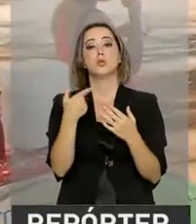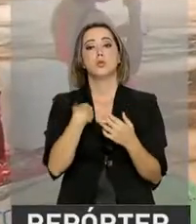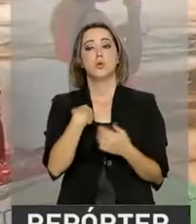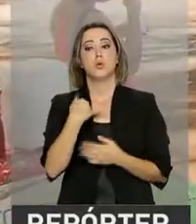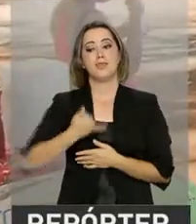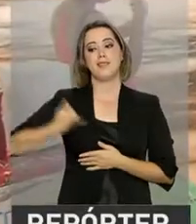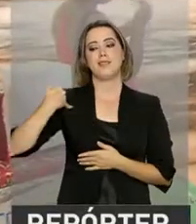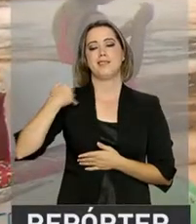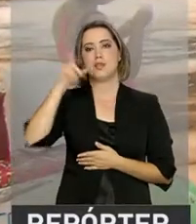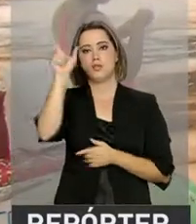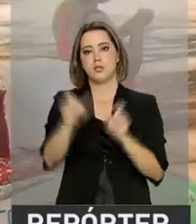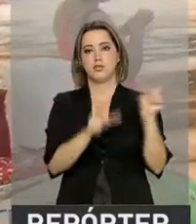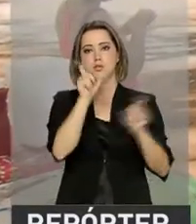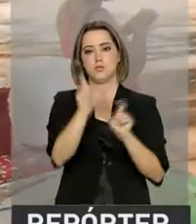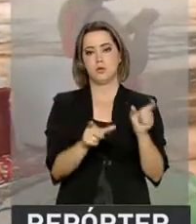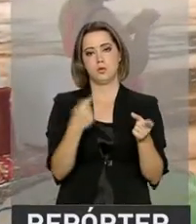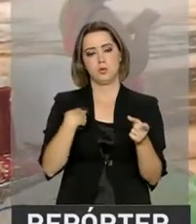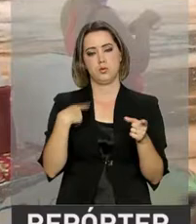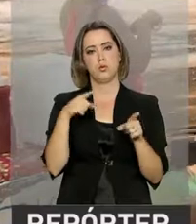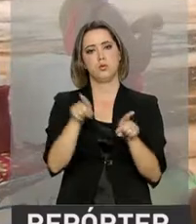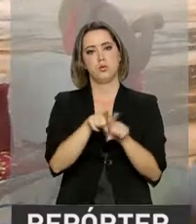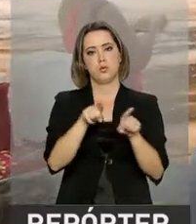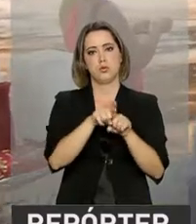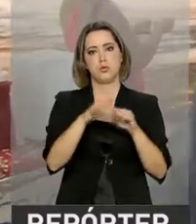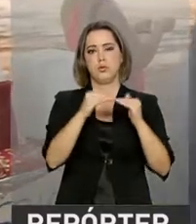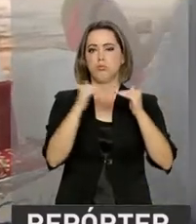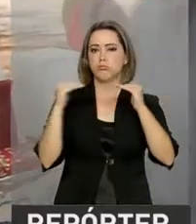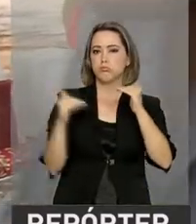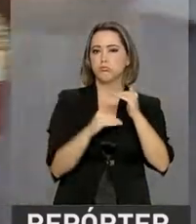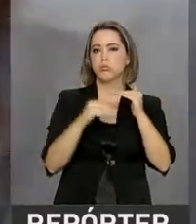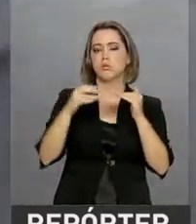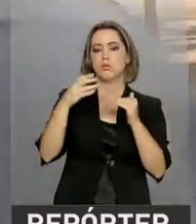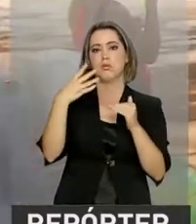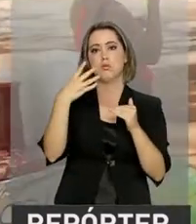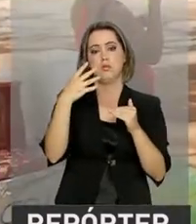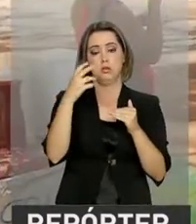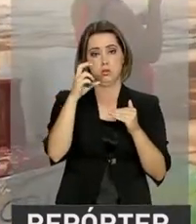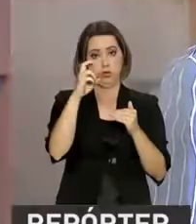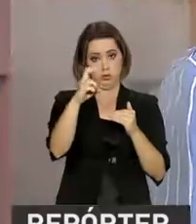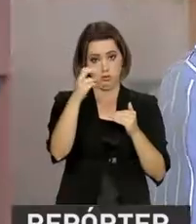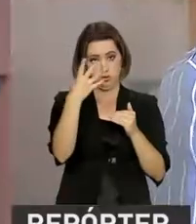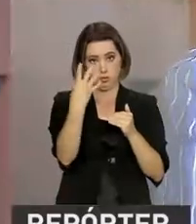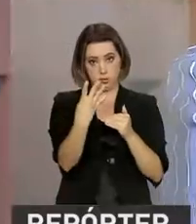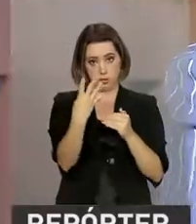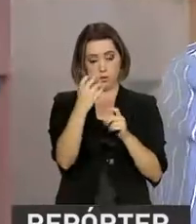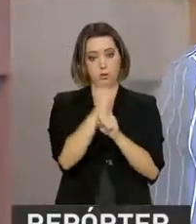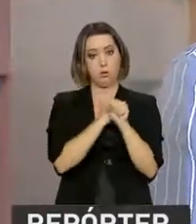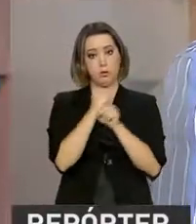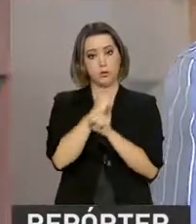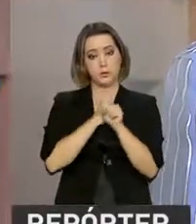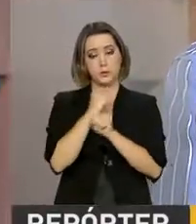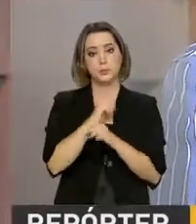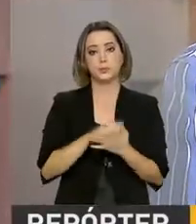que se aposentam por tempo de contribuição seja de 54 anos. Na América